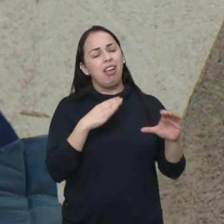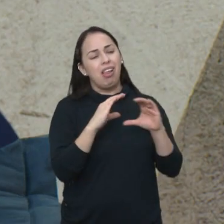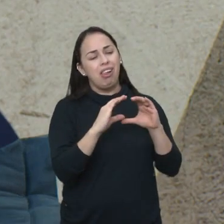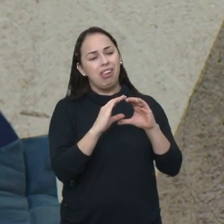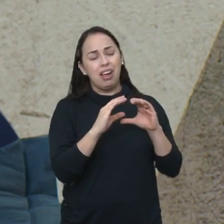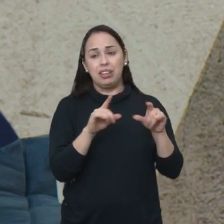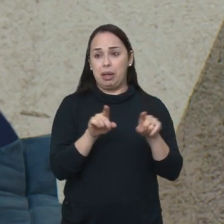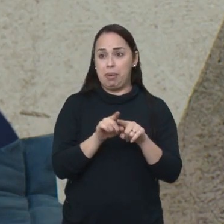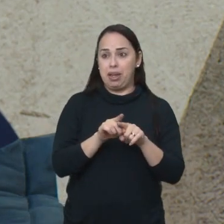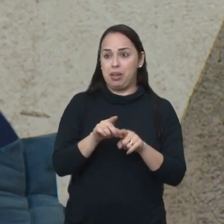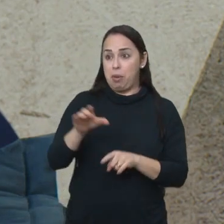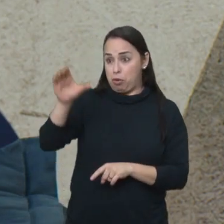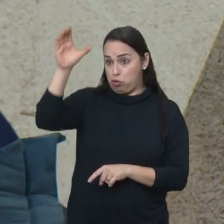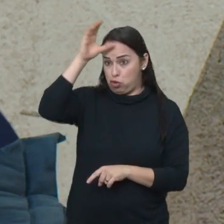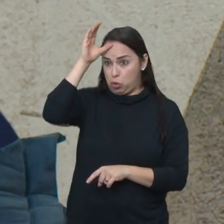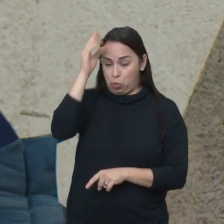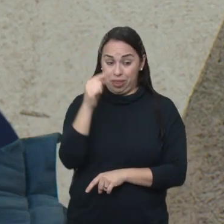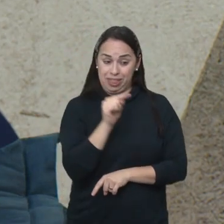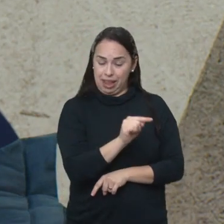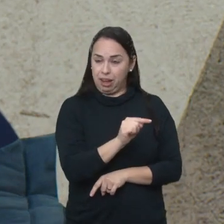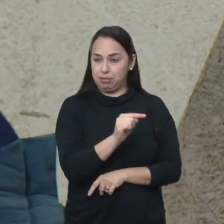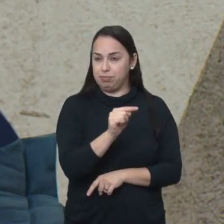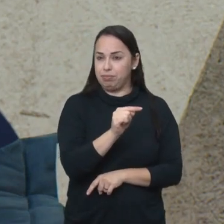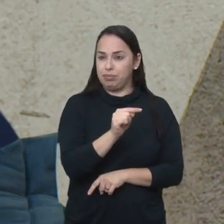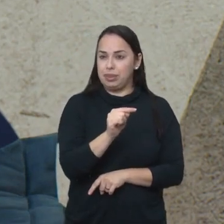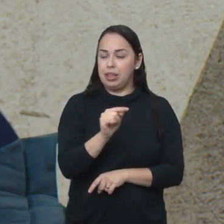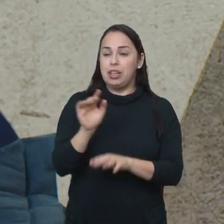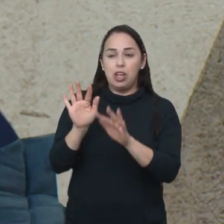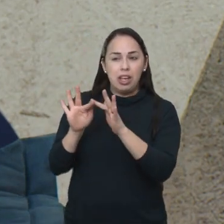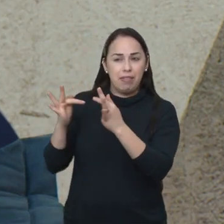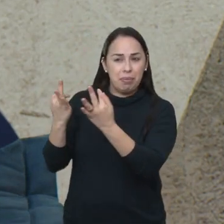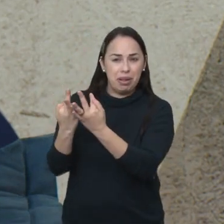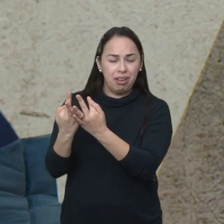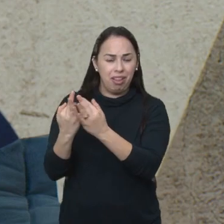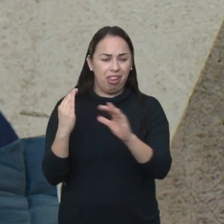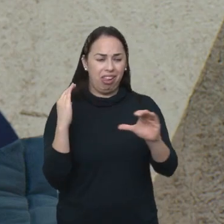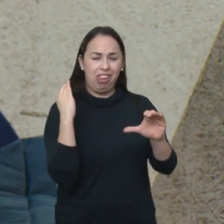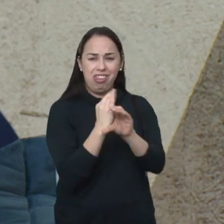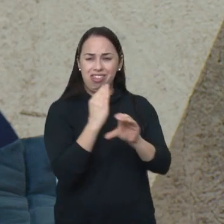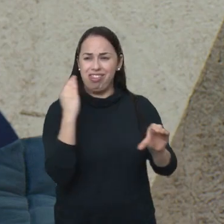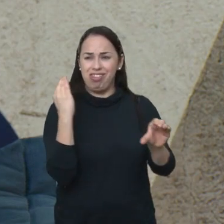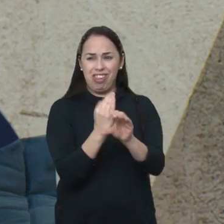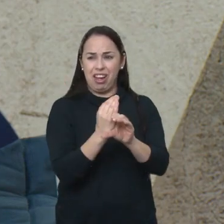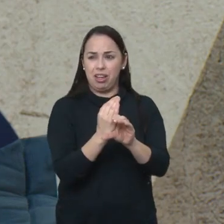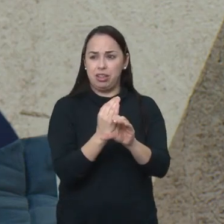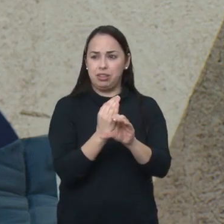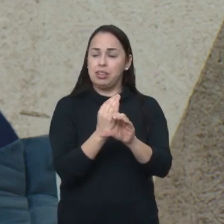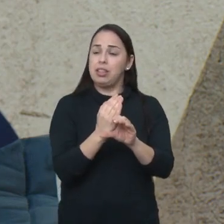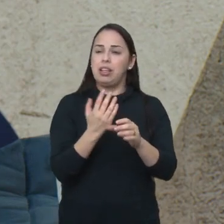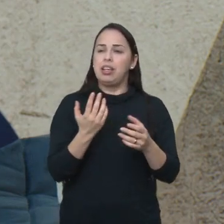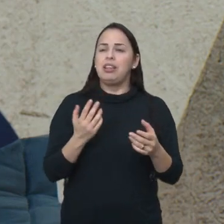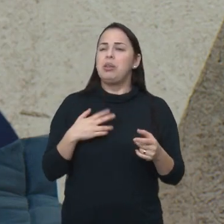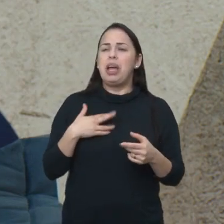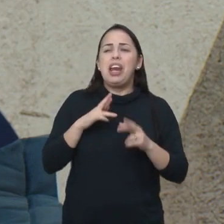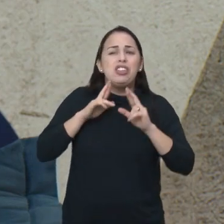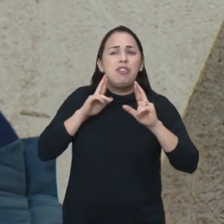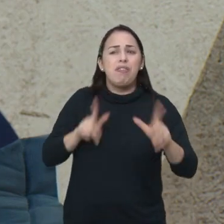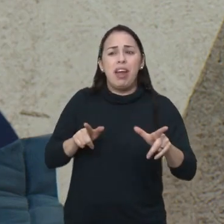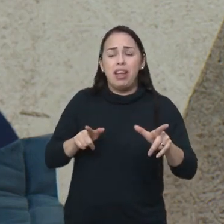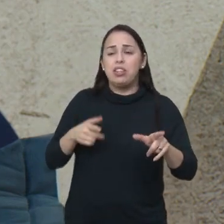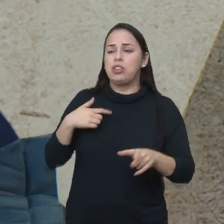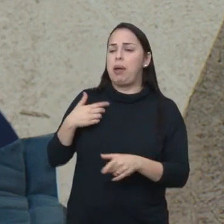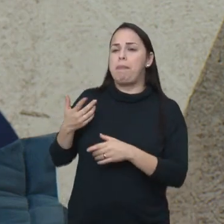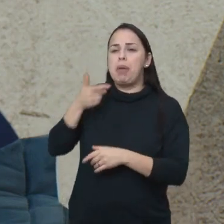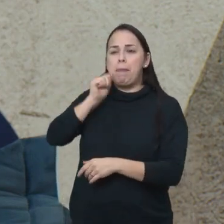que a comunicação entre os tios, que eram meus vizinhos, e a família dela não era uma comunicação como eu tinha com a minha mãe e os